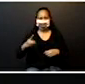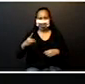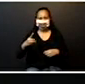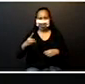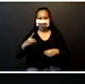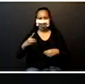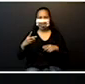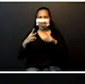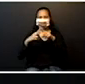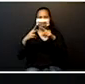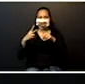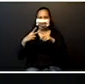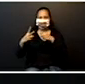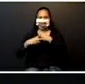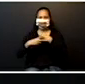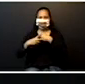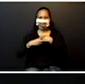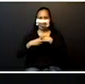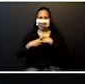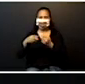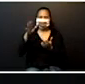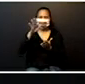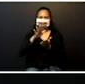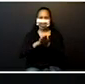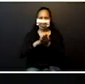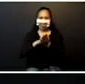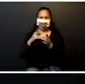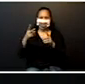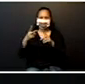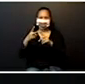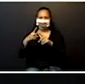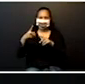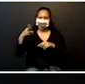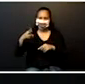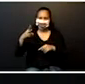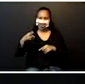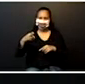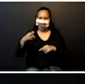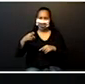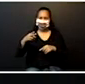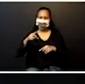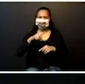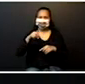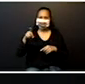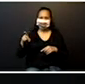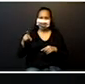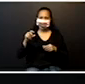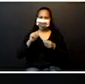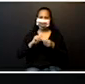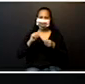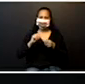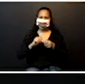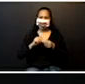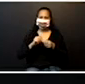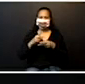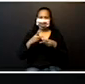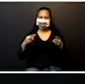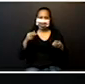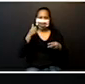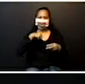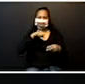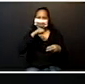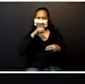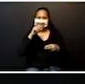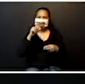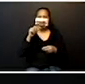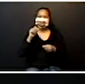e cortem, tá certo? Quando tem uma receita que a mamãe está fazendo, vocês já tiveram a curiosidade de ler? Que ele,